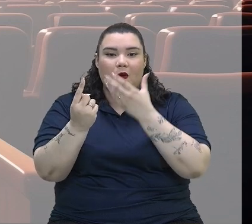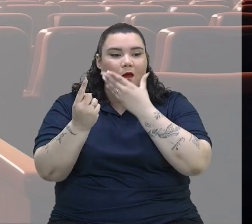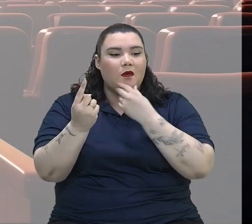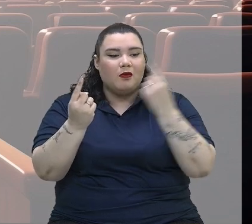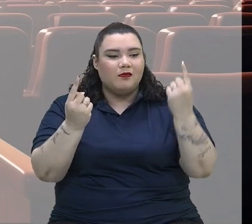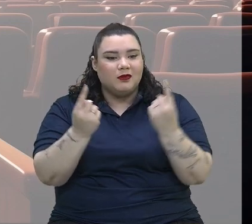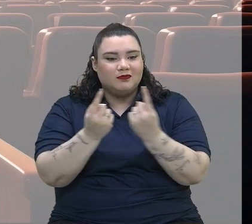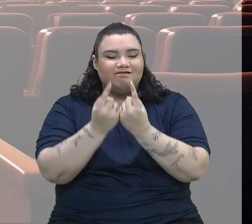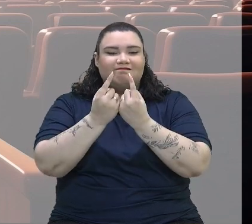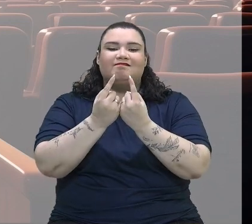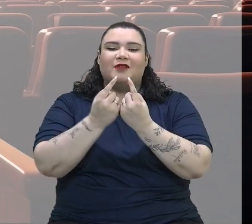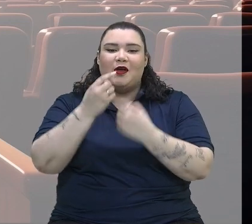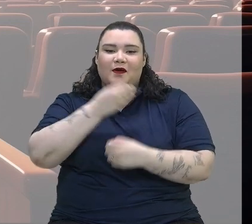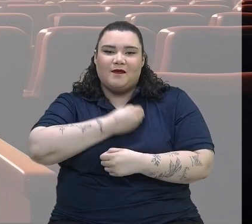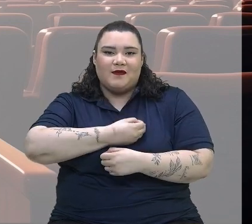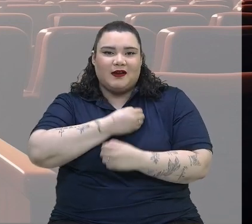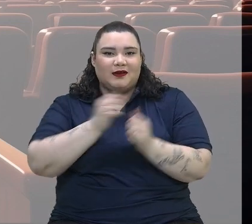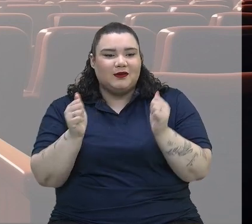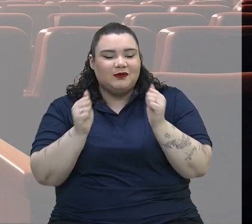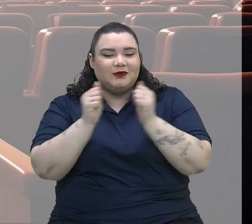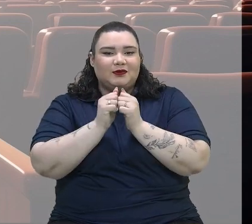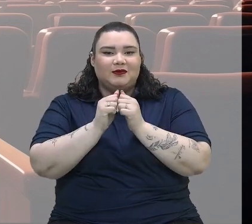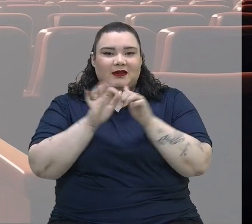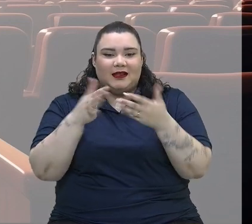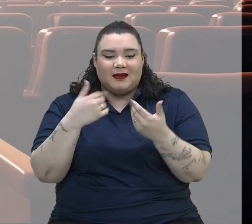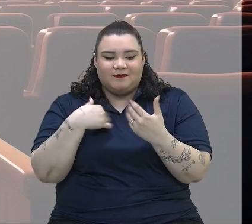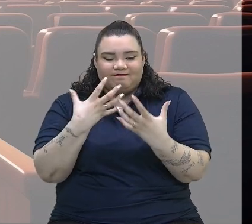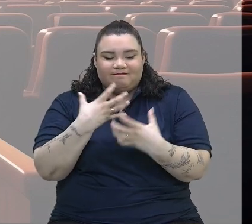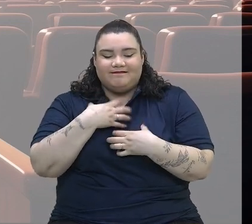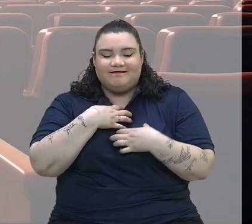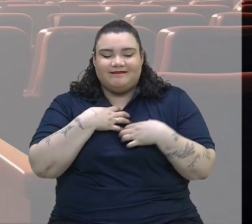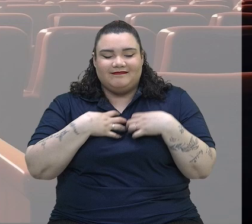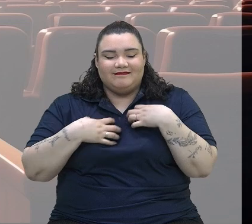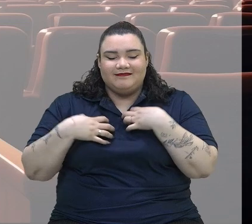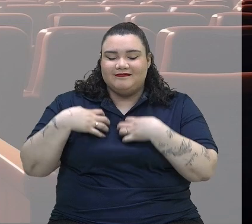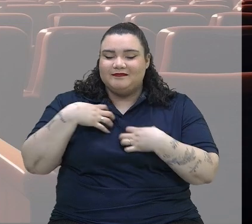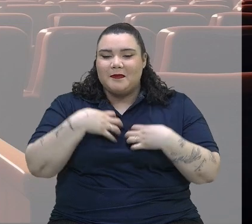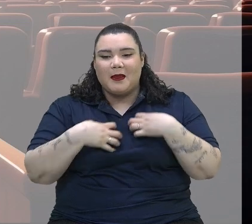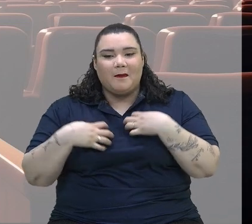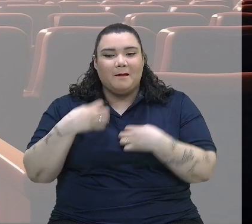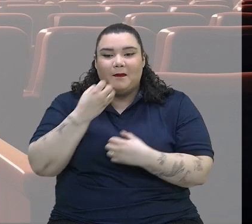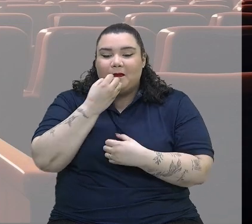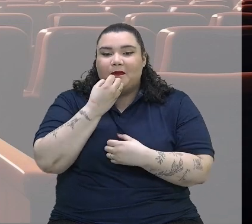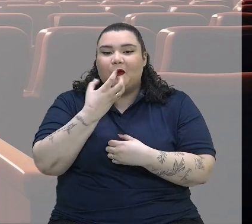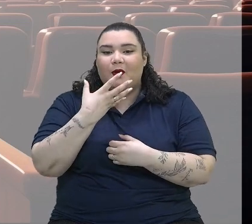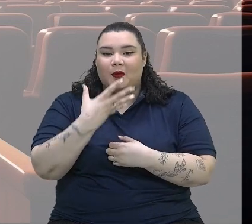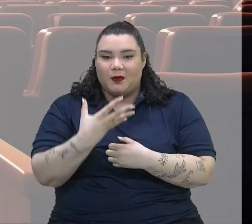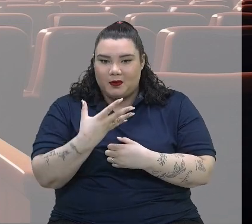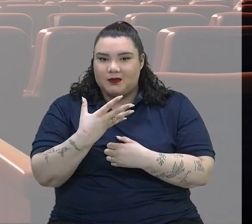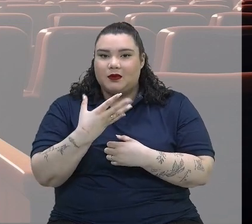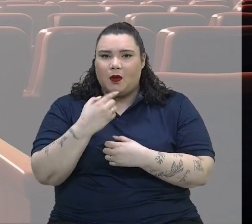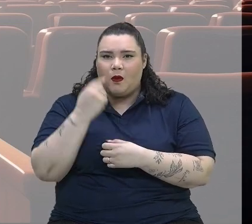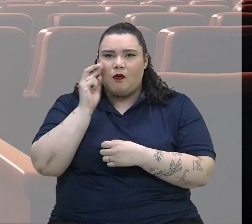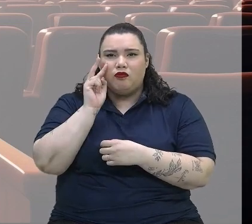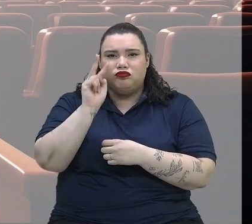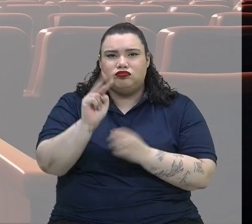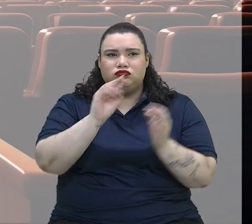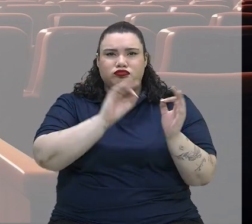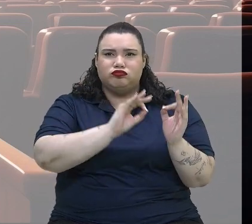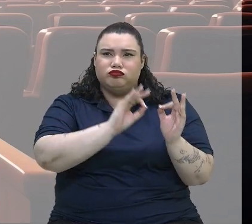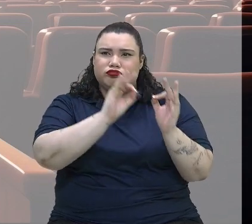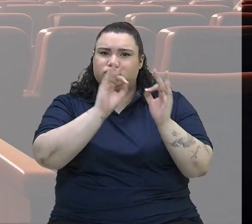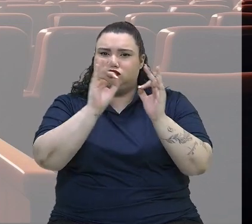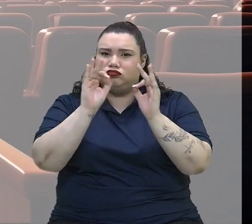um final feliz. E isso me envolveu por alguns minutos, na verdade, por algumas horas, que esse filme